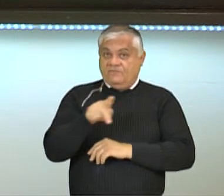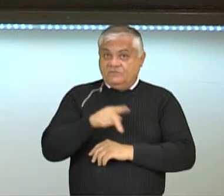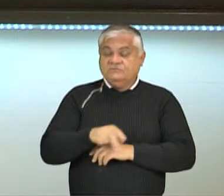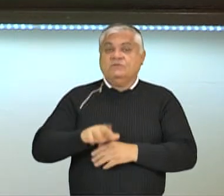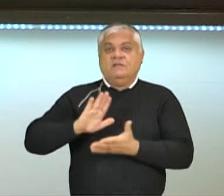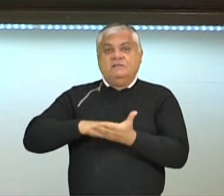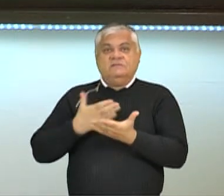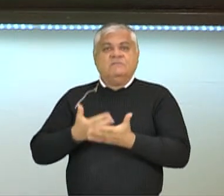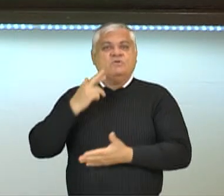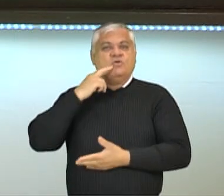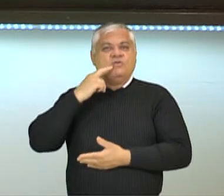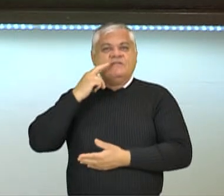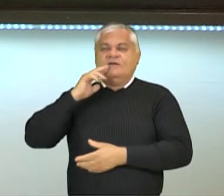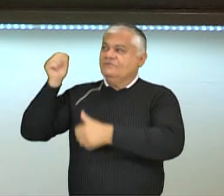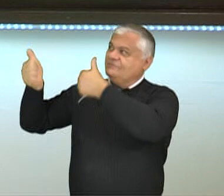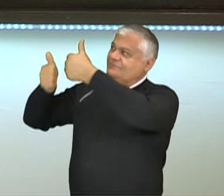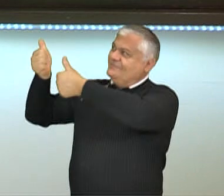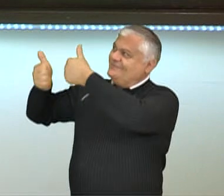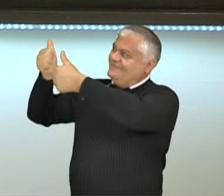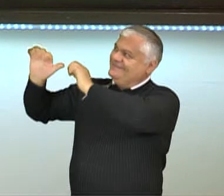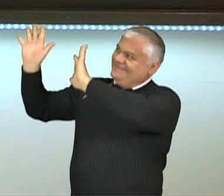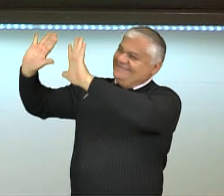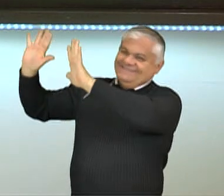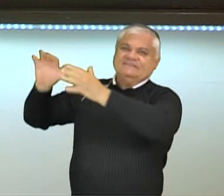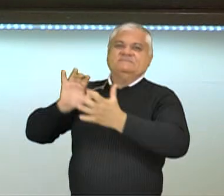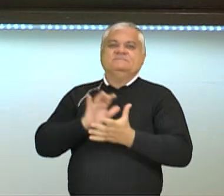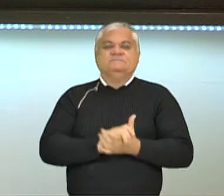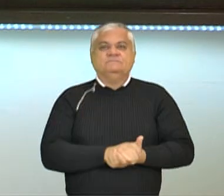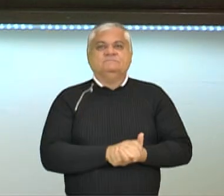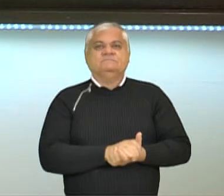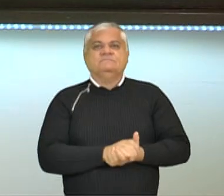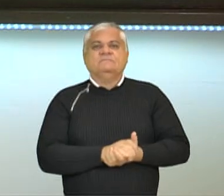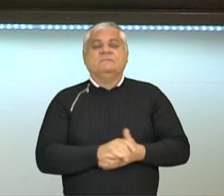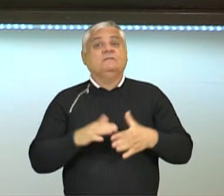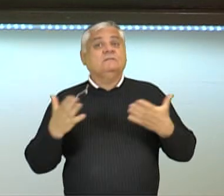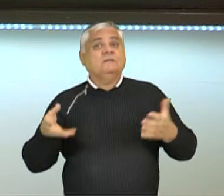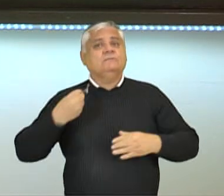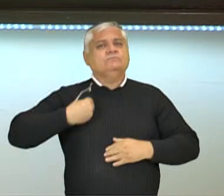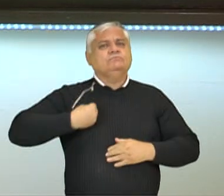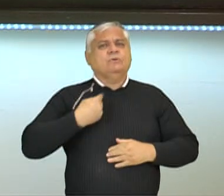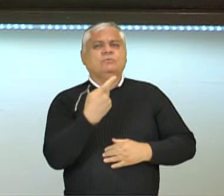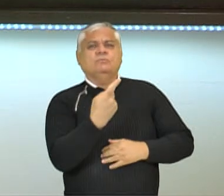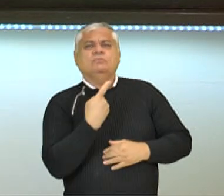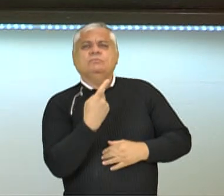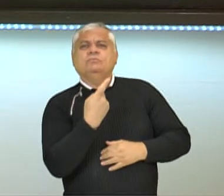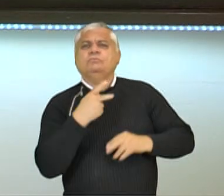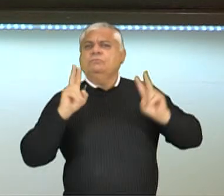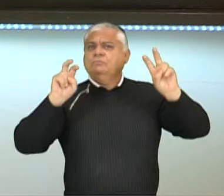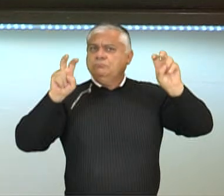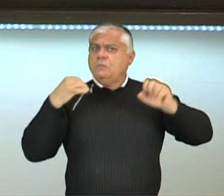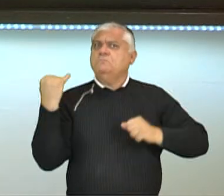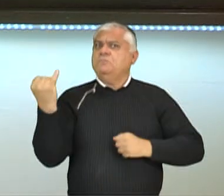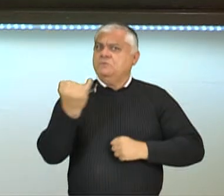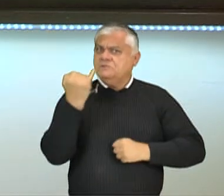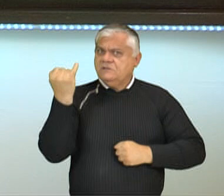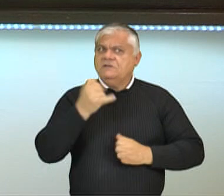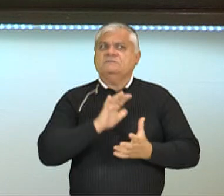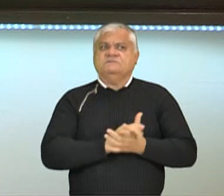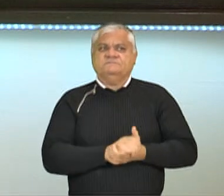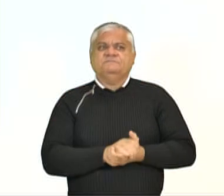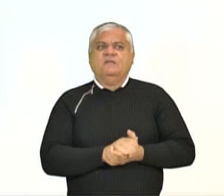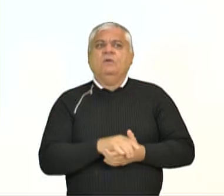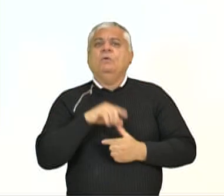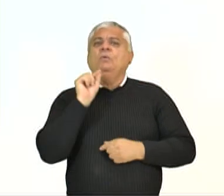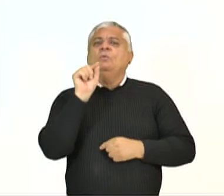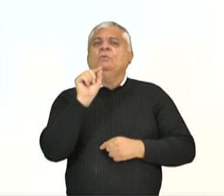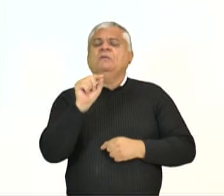nosso intérprete Ronaldo. Oi, Ronaldo, tudo bem? E a gente está aqui para falar de um assunto muito importante, que